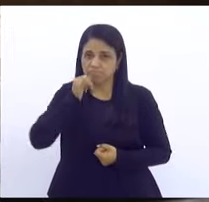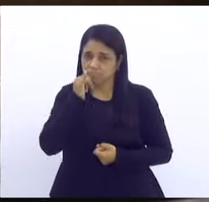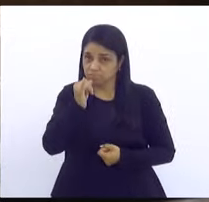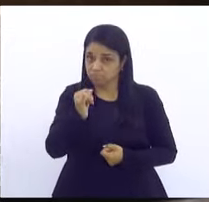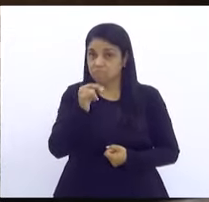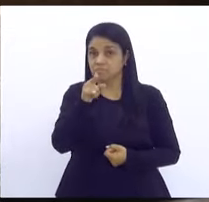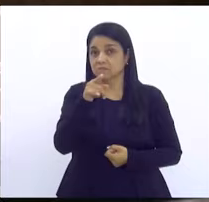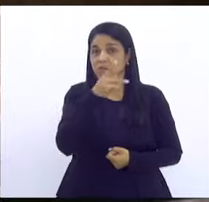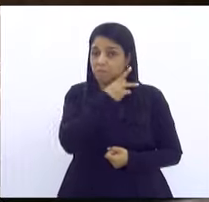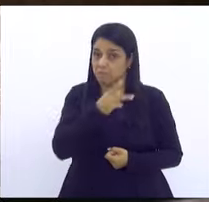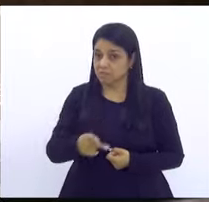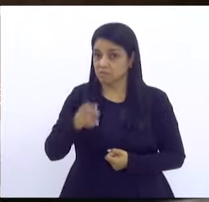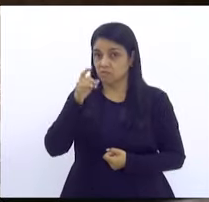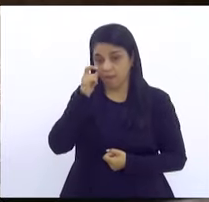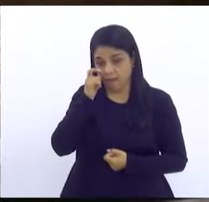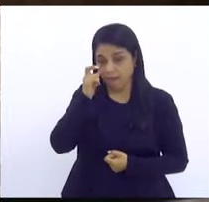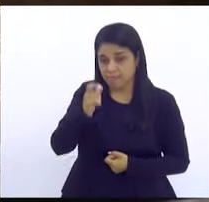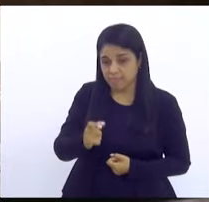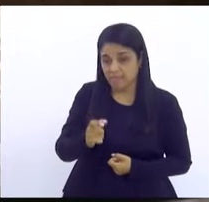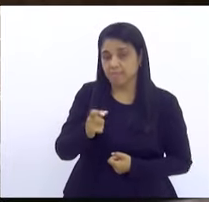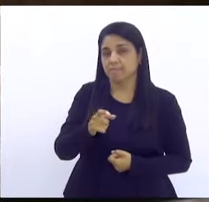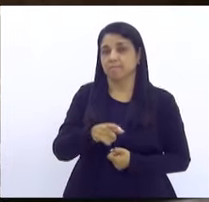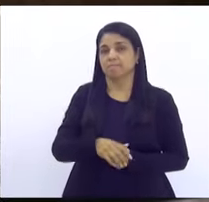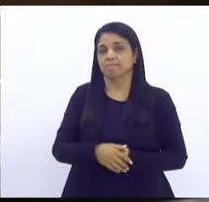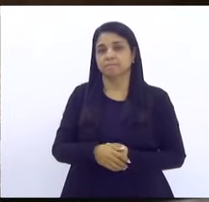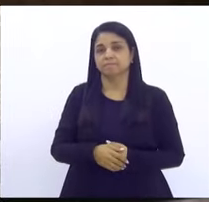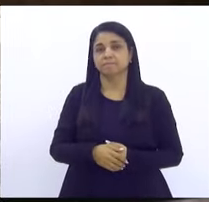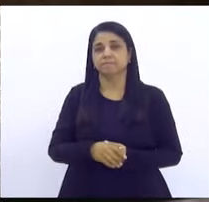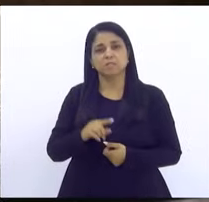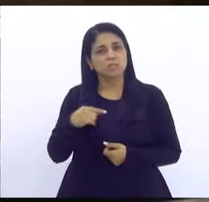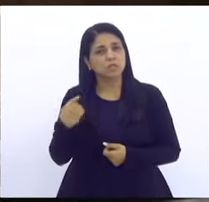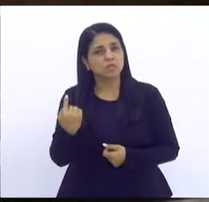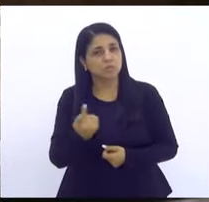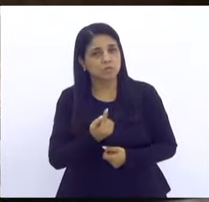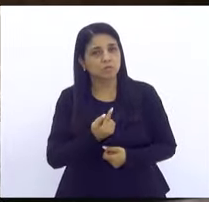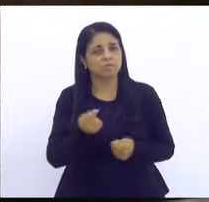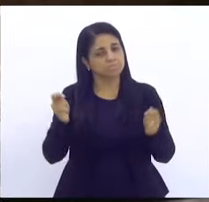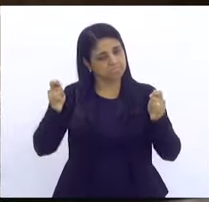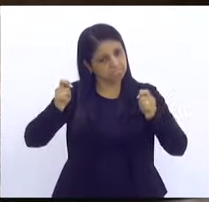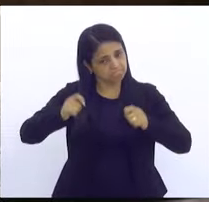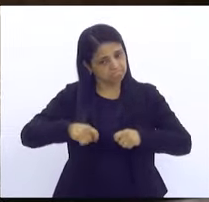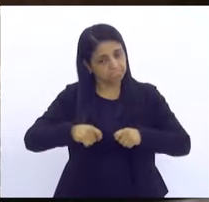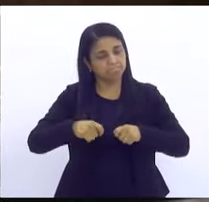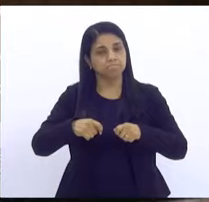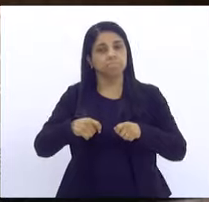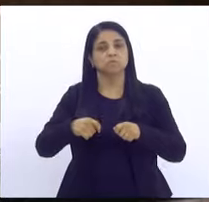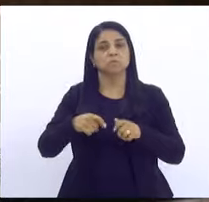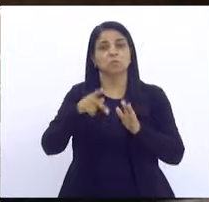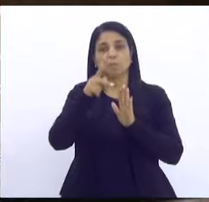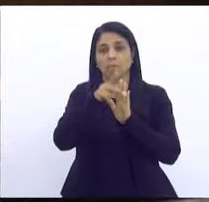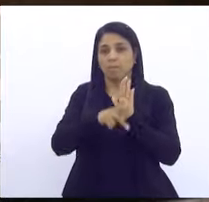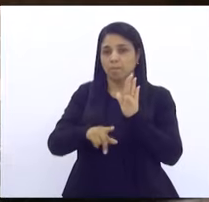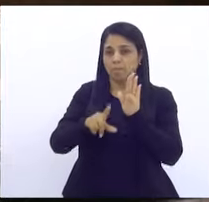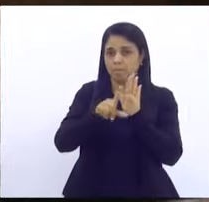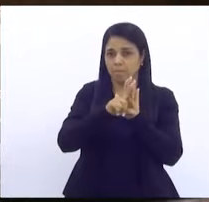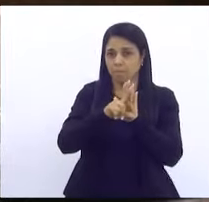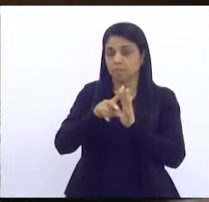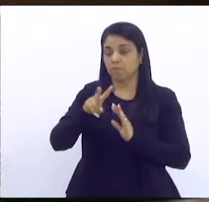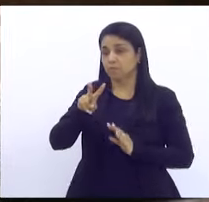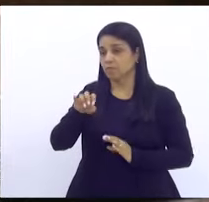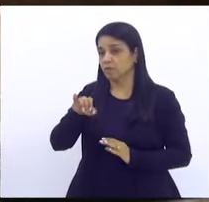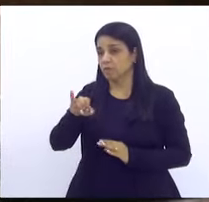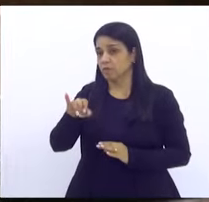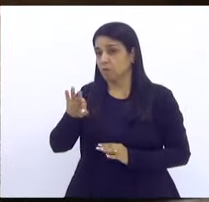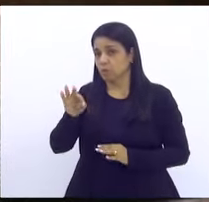muito atenta e atenciosa, que nós pudéssemos também, assim como fizemos com o PL do deputado Vitor